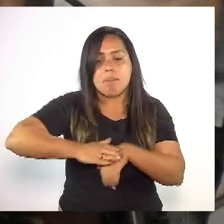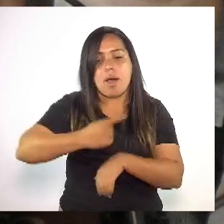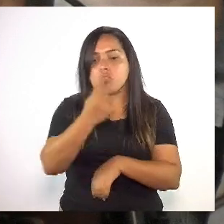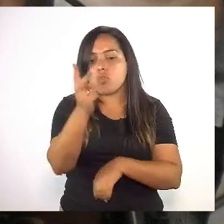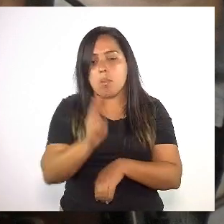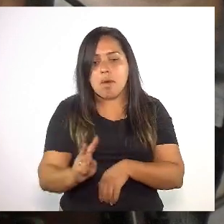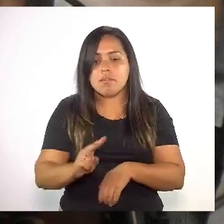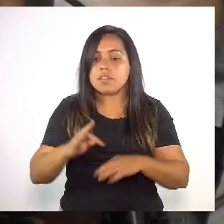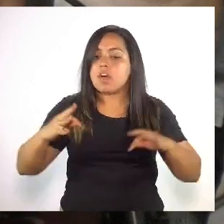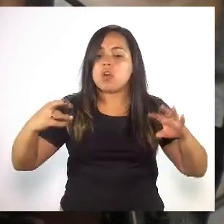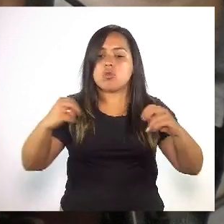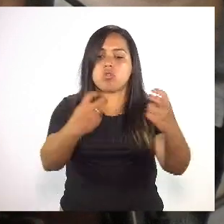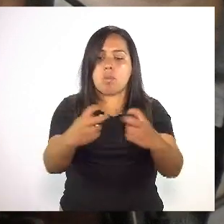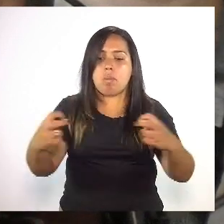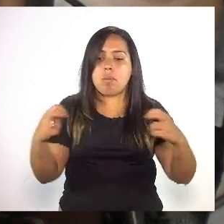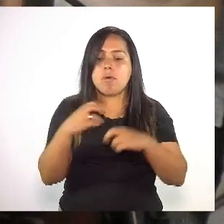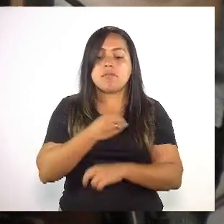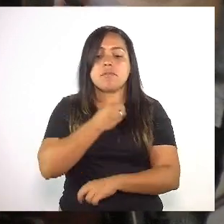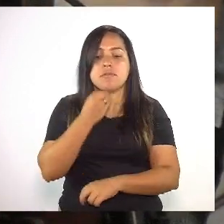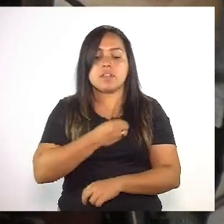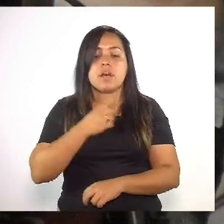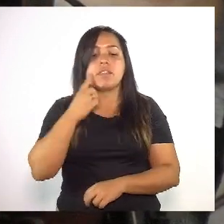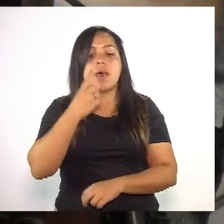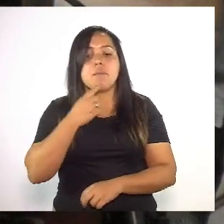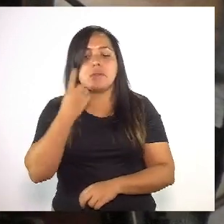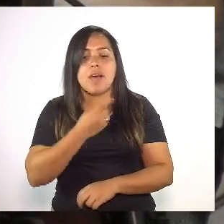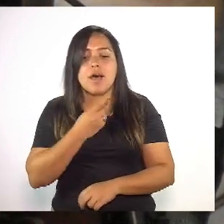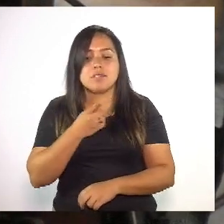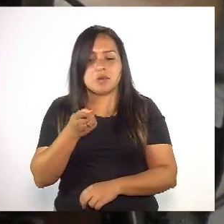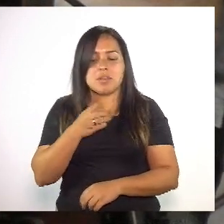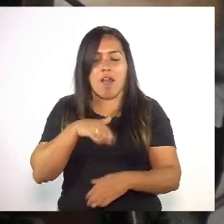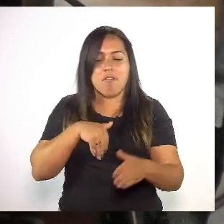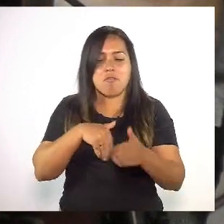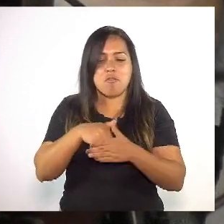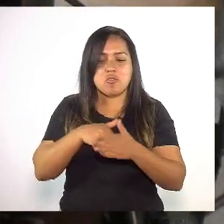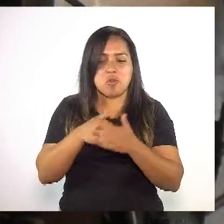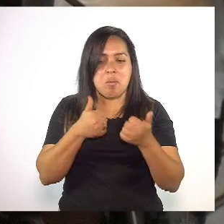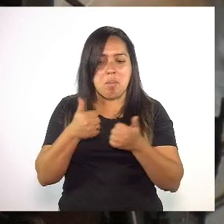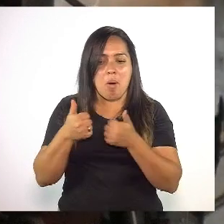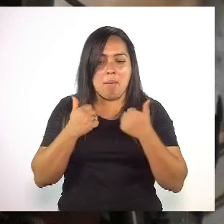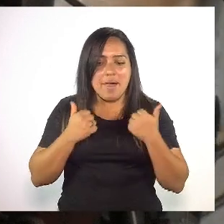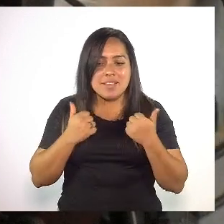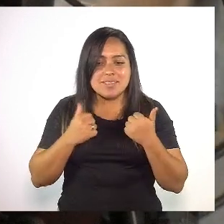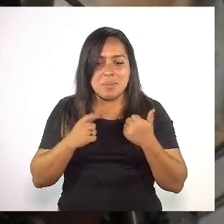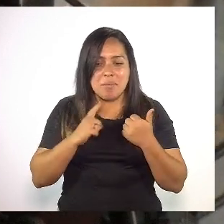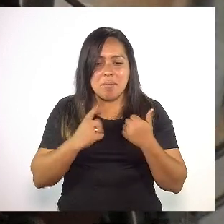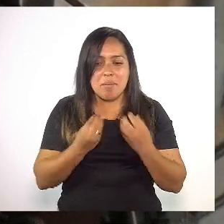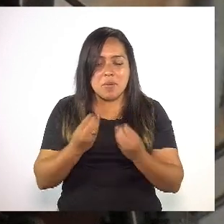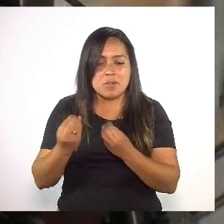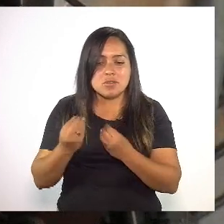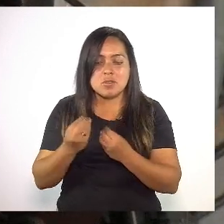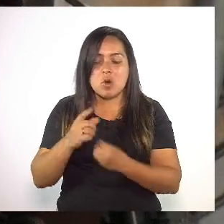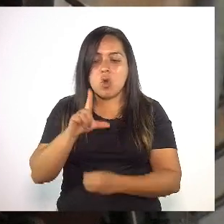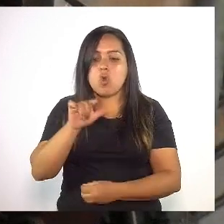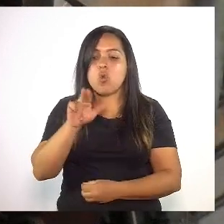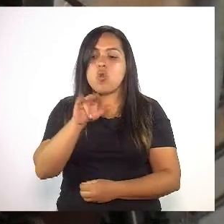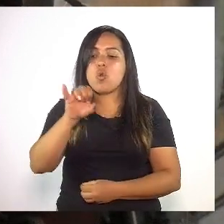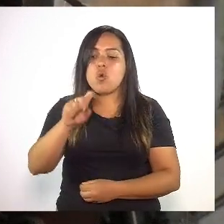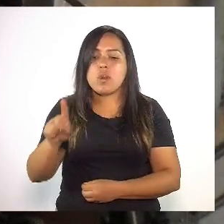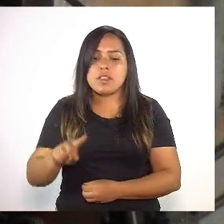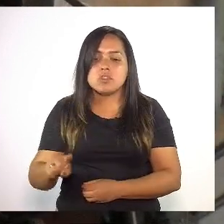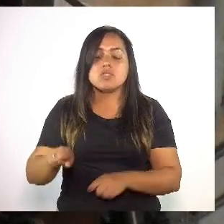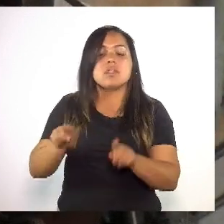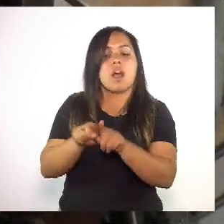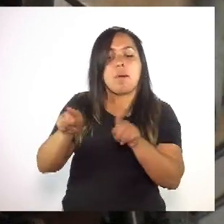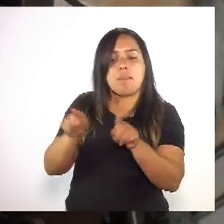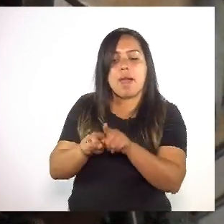Rodrigo Bacelar. Sabe o que é isso, Luiz? Está jogando muita bola lá em Campos, atacante. Deputado Bacelar, deputado Luiz,